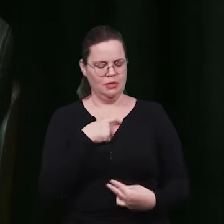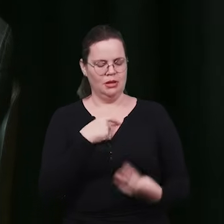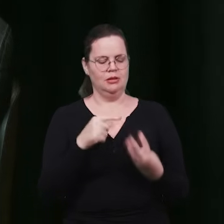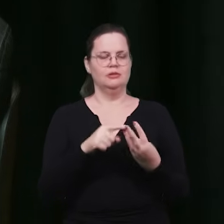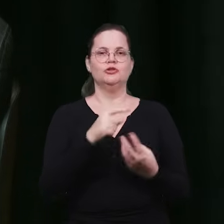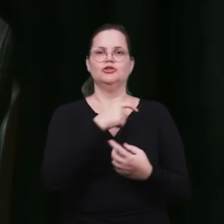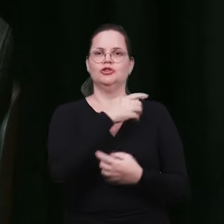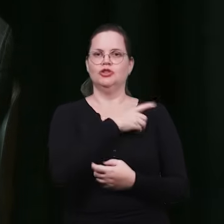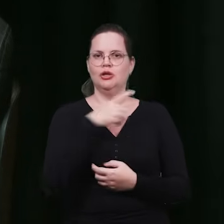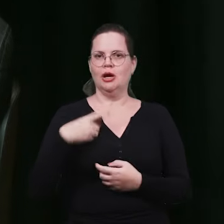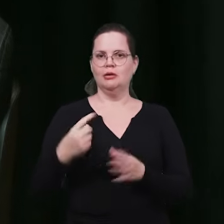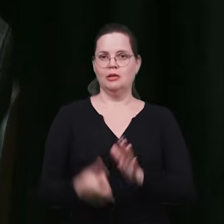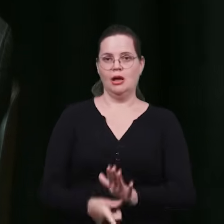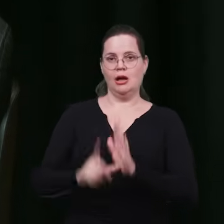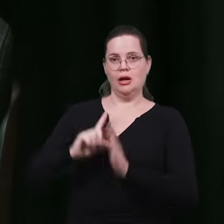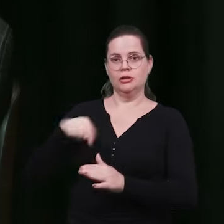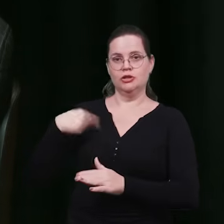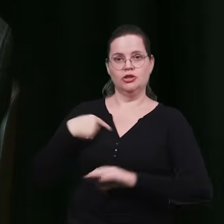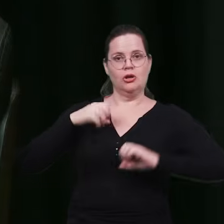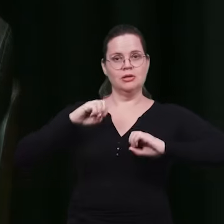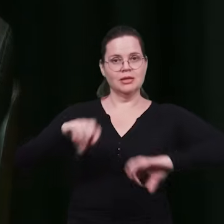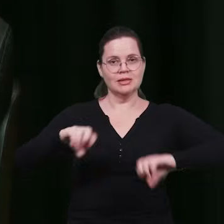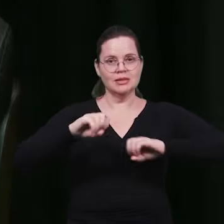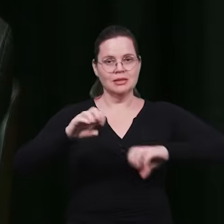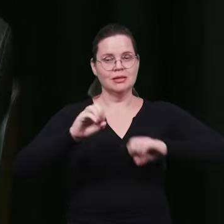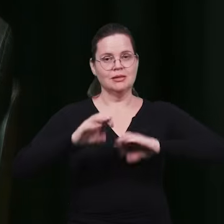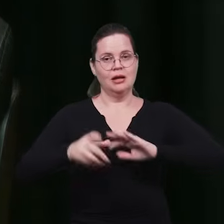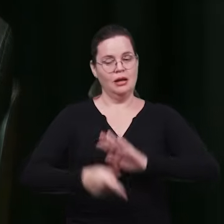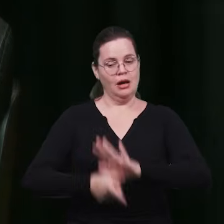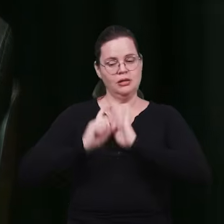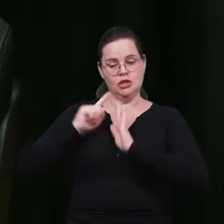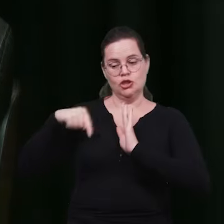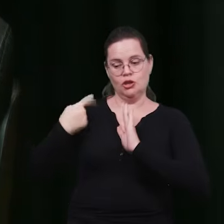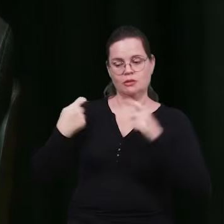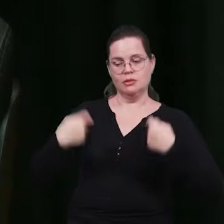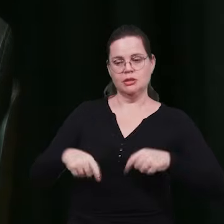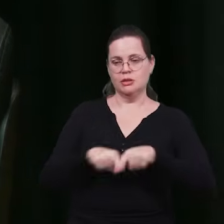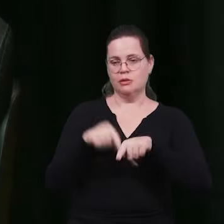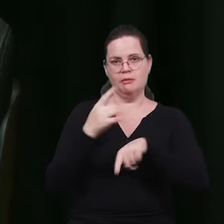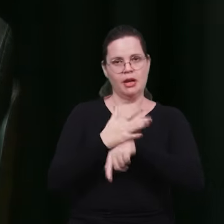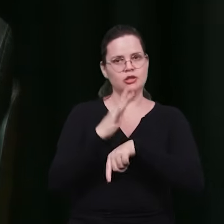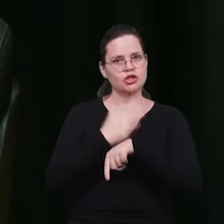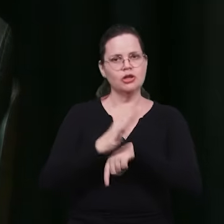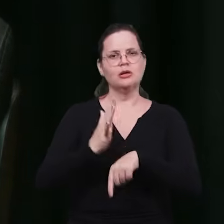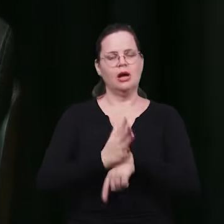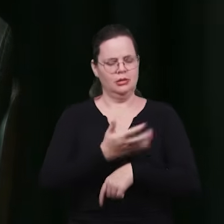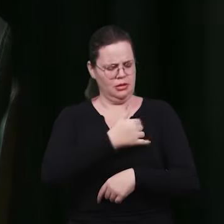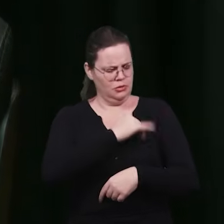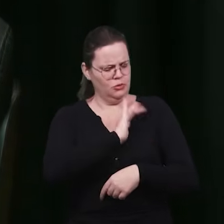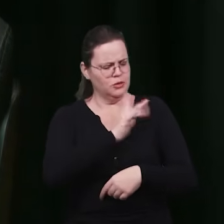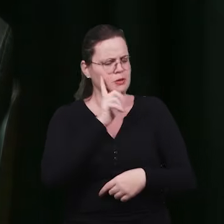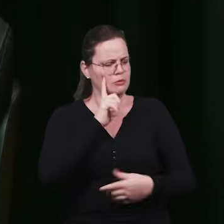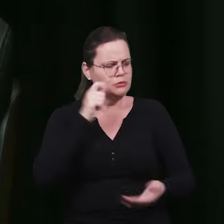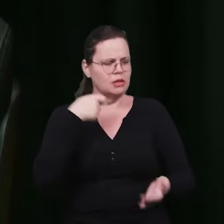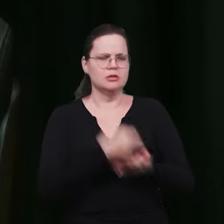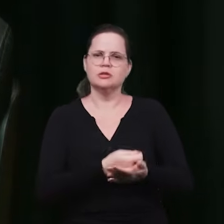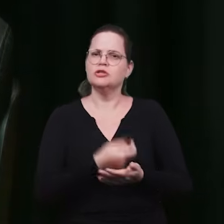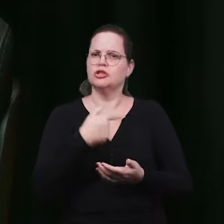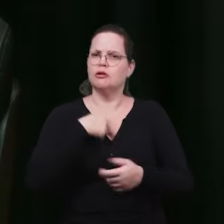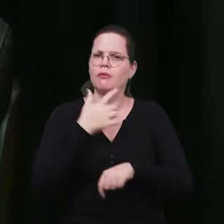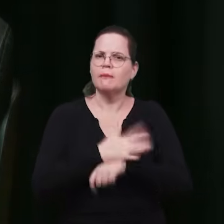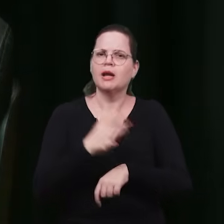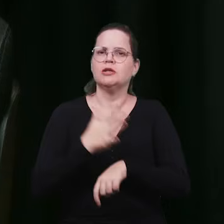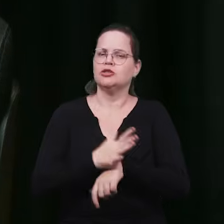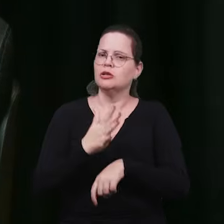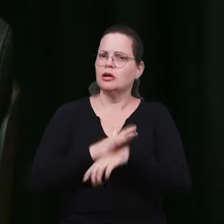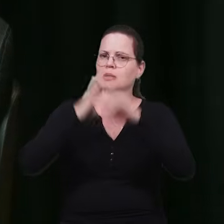diáconos, antes de estarmos ensinando ao povo, nós precisamos viver aquilo que nós pregamos, É